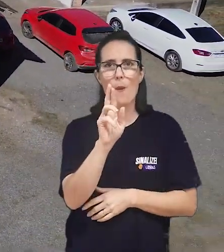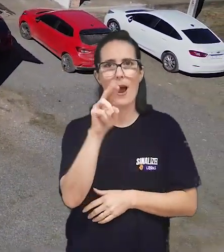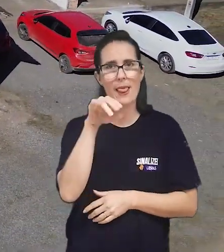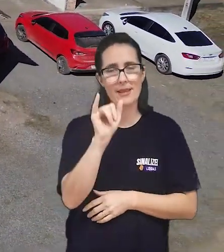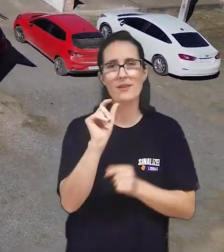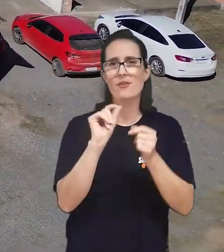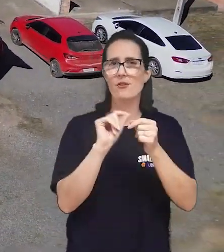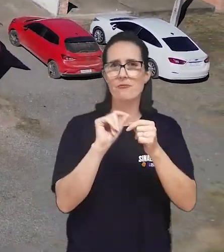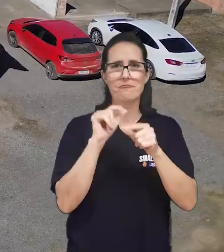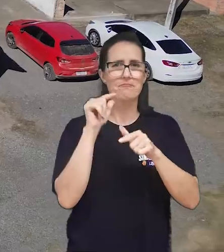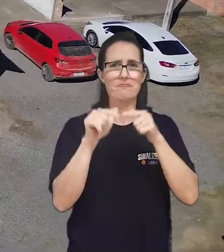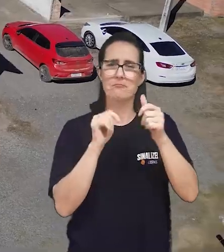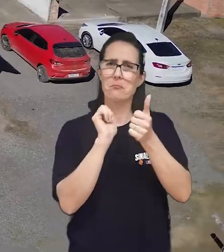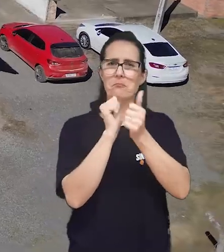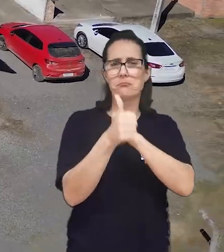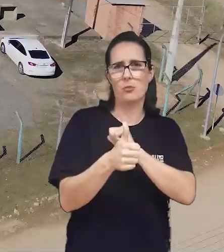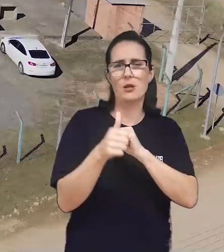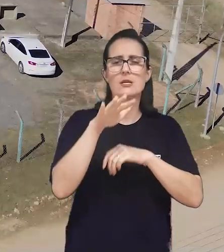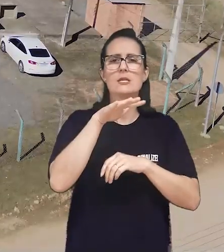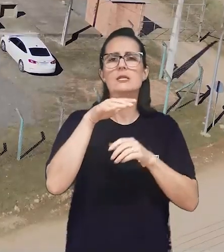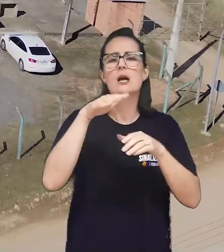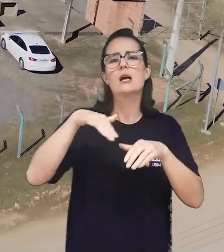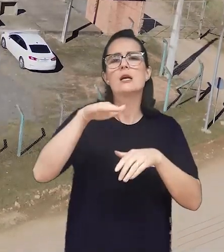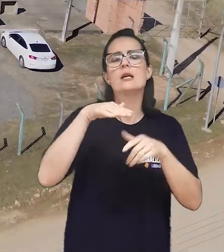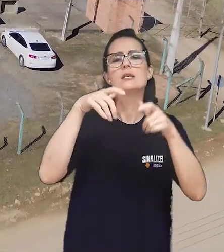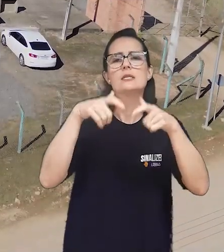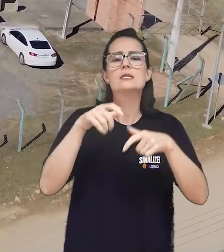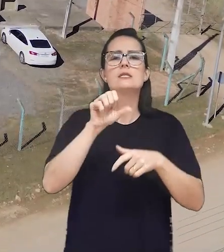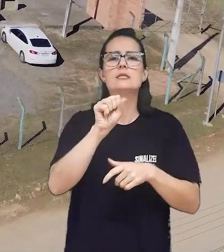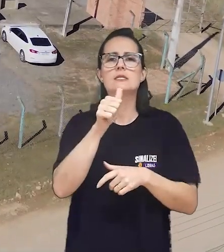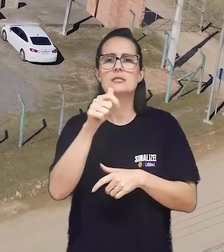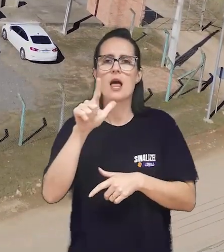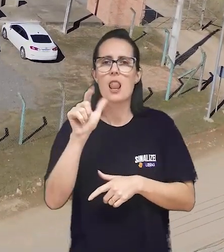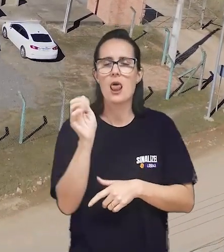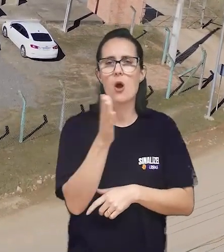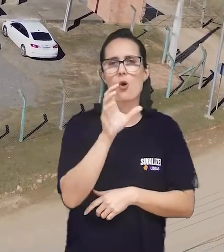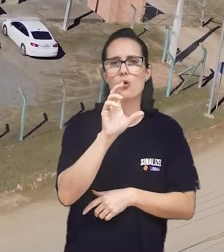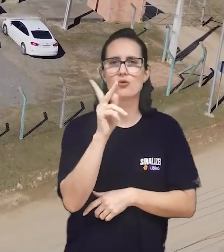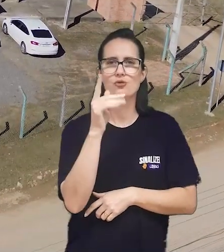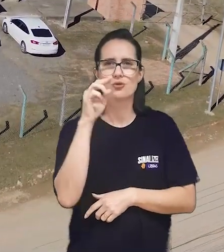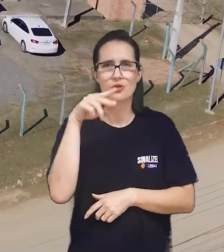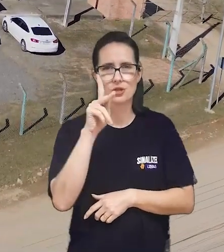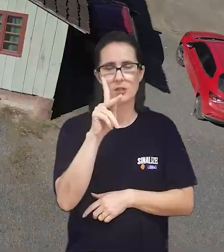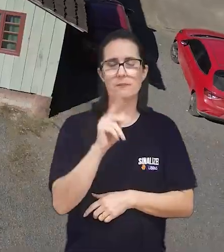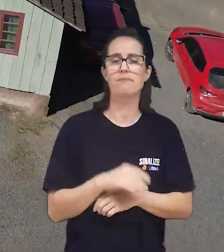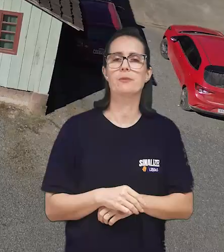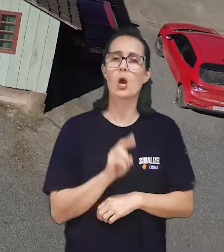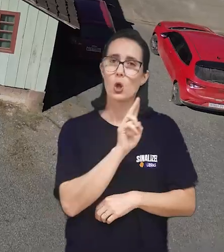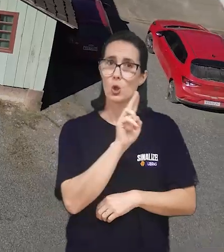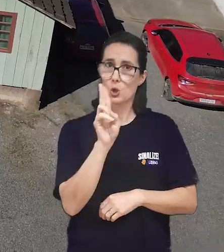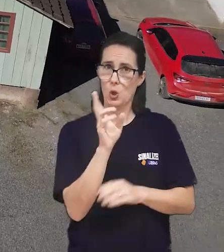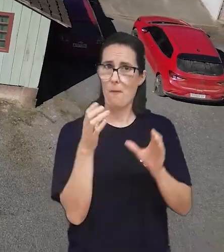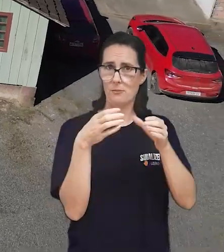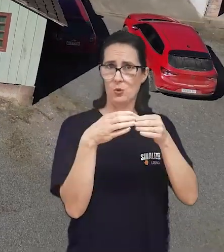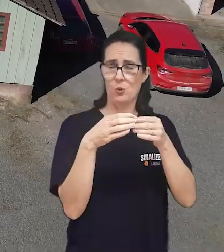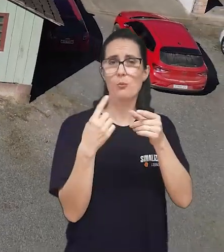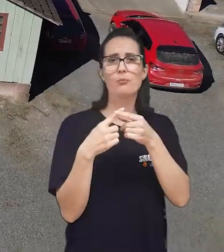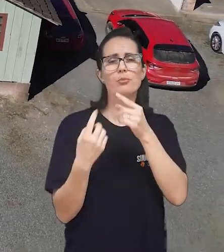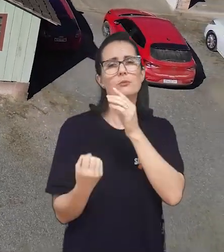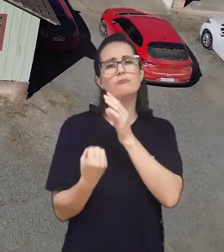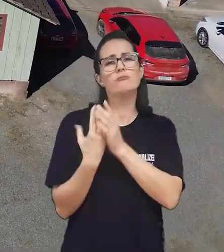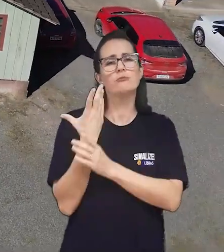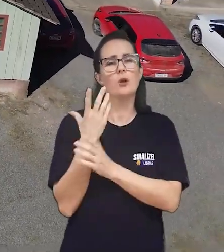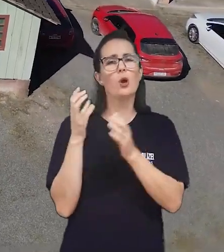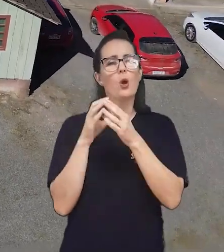realiza suas atividades no Salão Schink, construído no ano de 1957. O nome da sociedade é